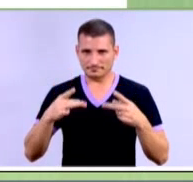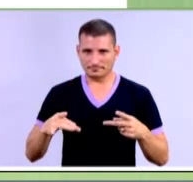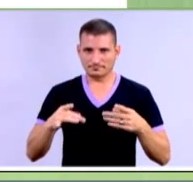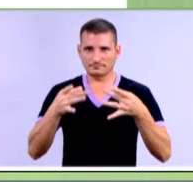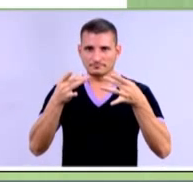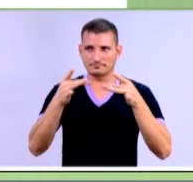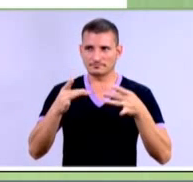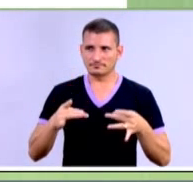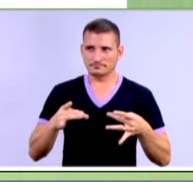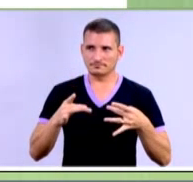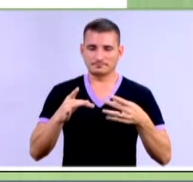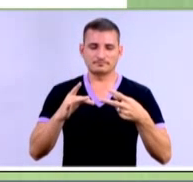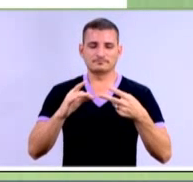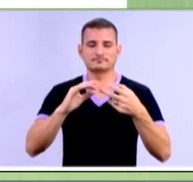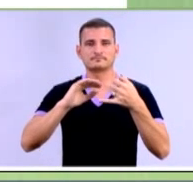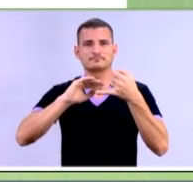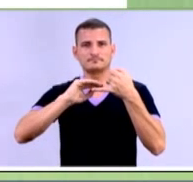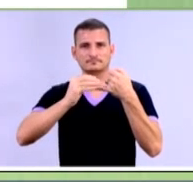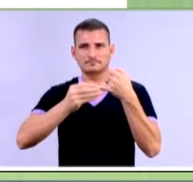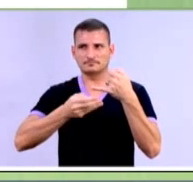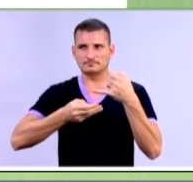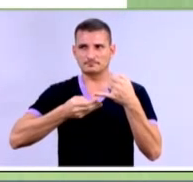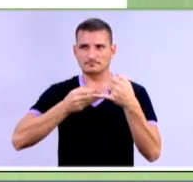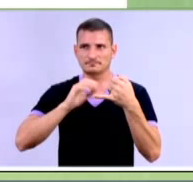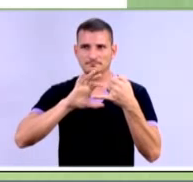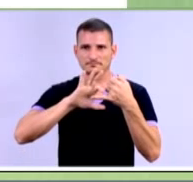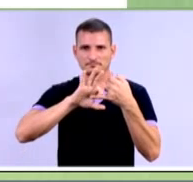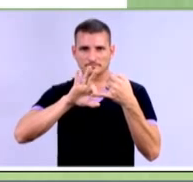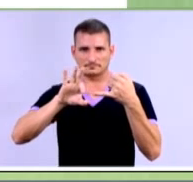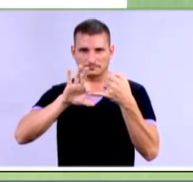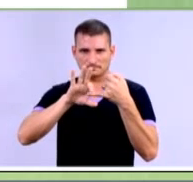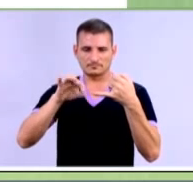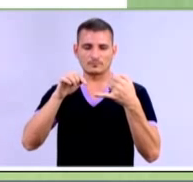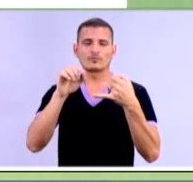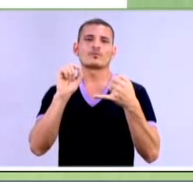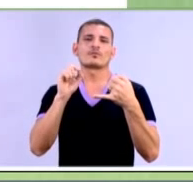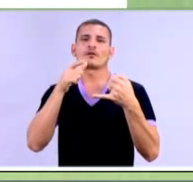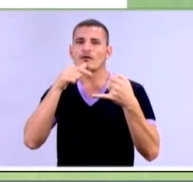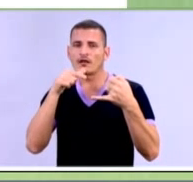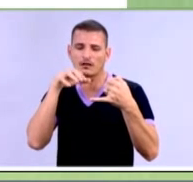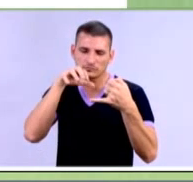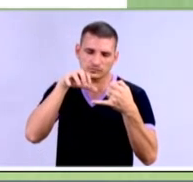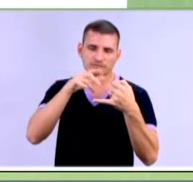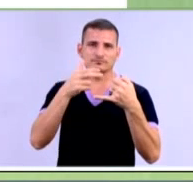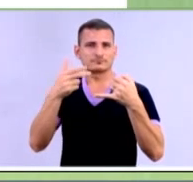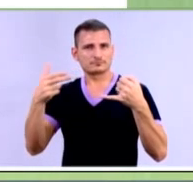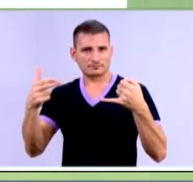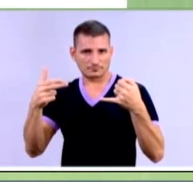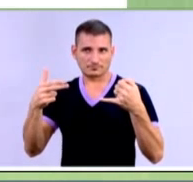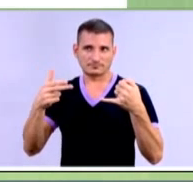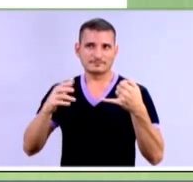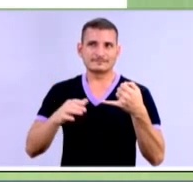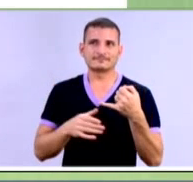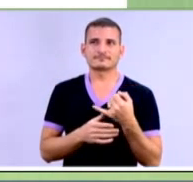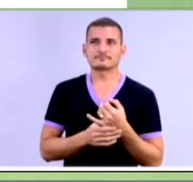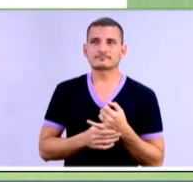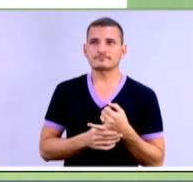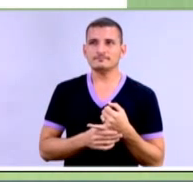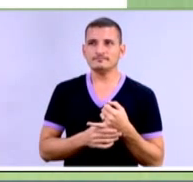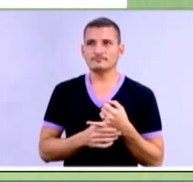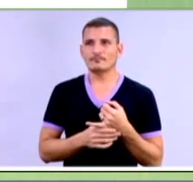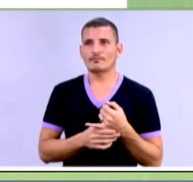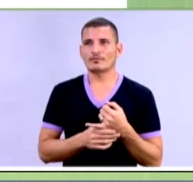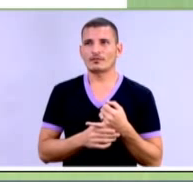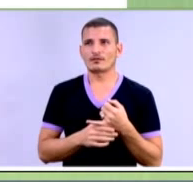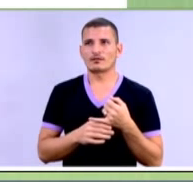que está por fora, né, para proteger de água, de impacto, por exemplo, né? Existe um